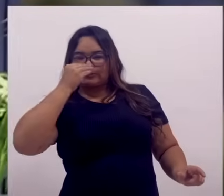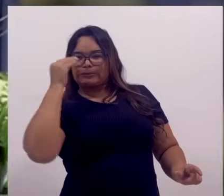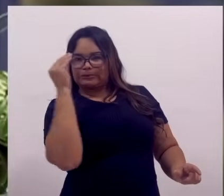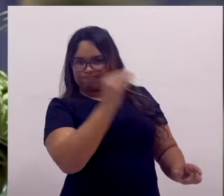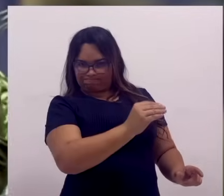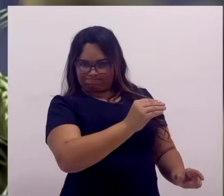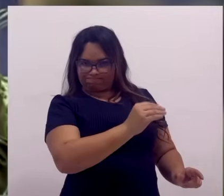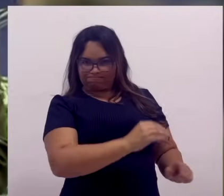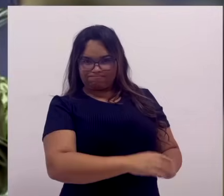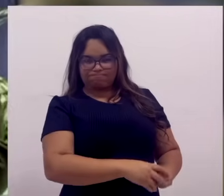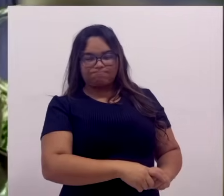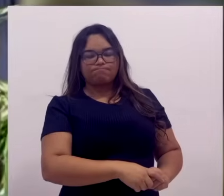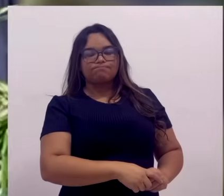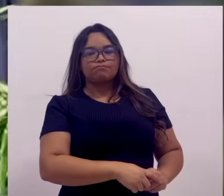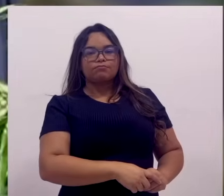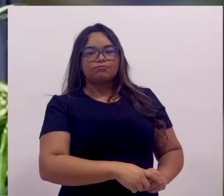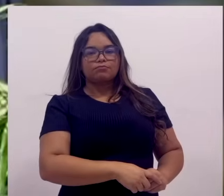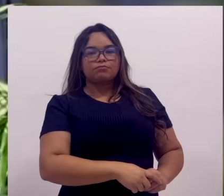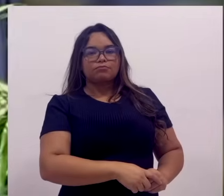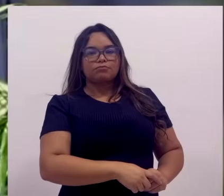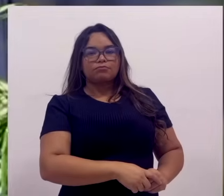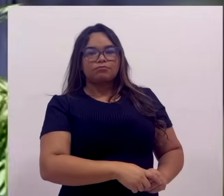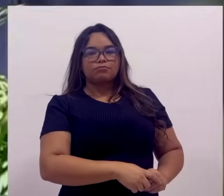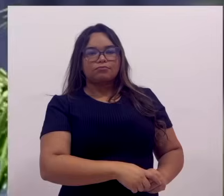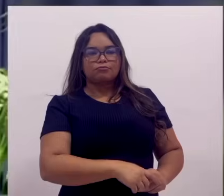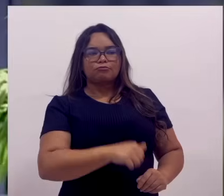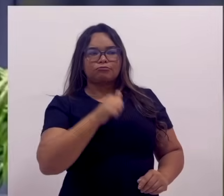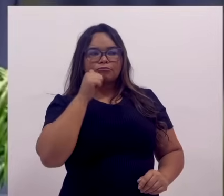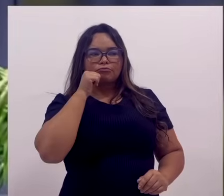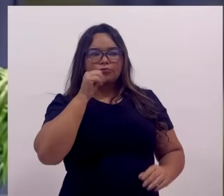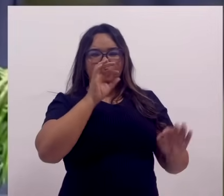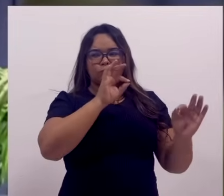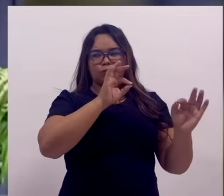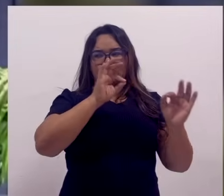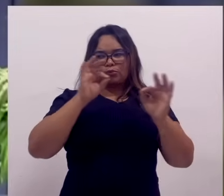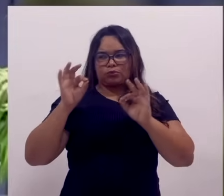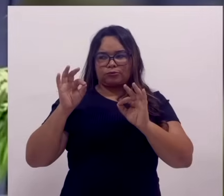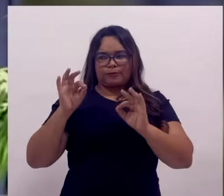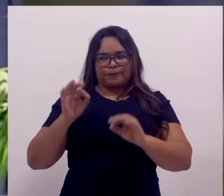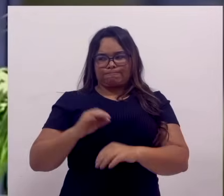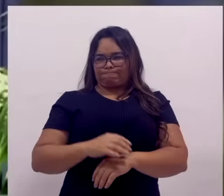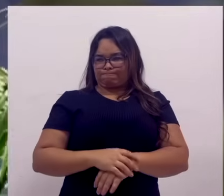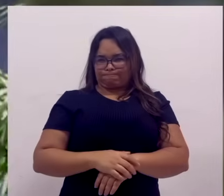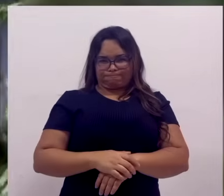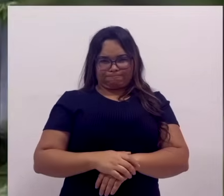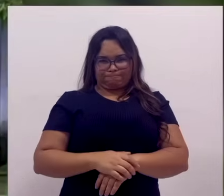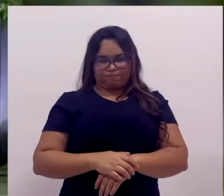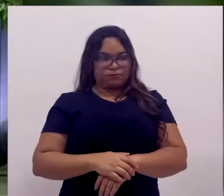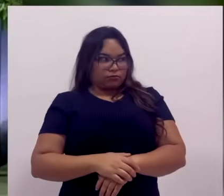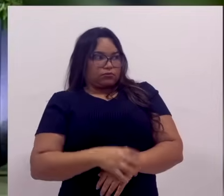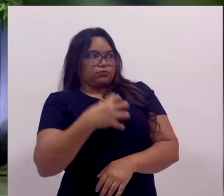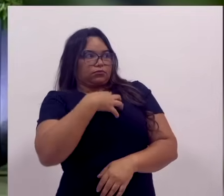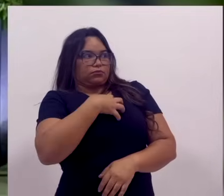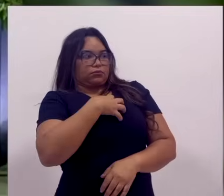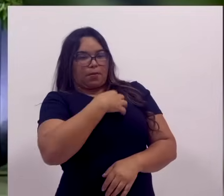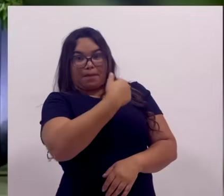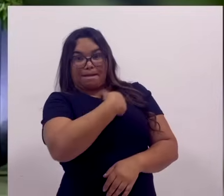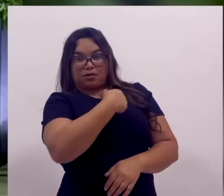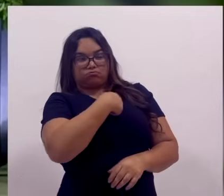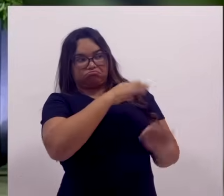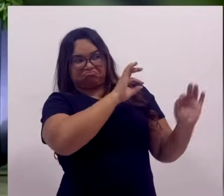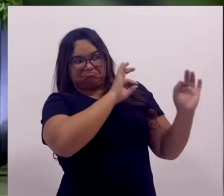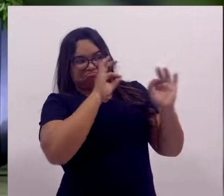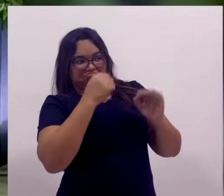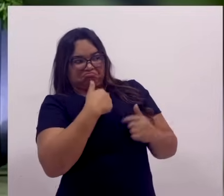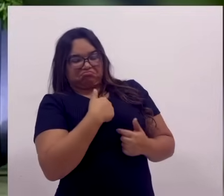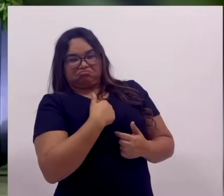pessoa. E ela me olhou reprovadoramente. E eu sempre me lembro daquele olhar porque ele me ensinou algo.